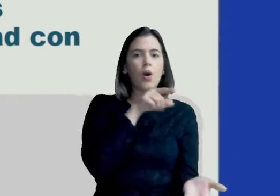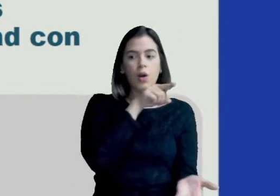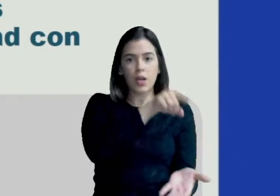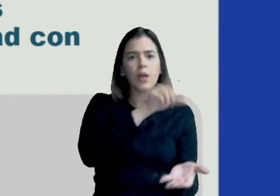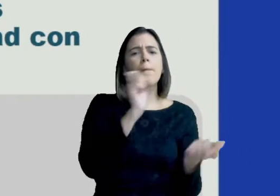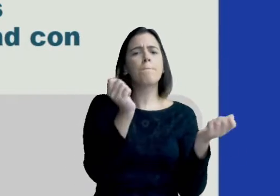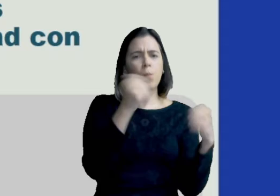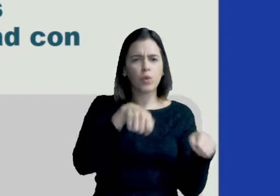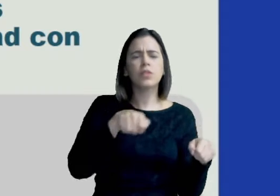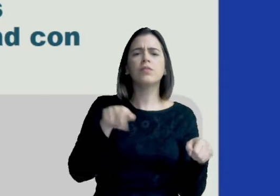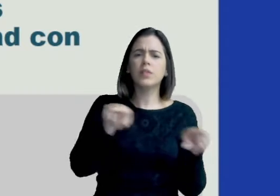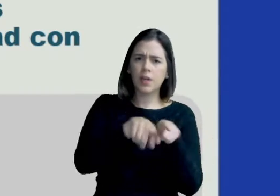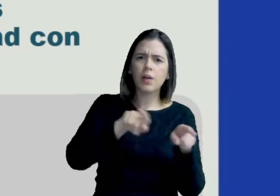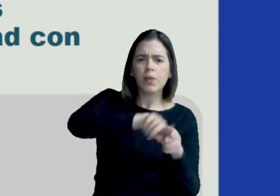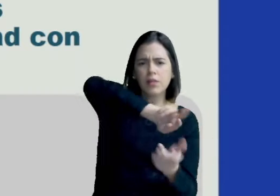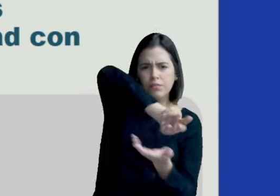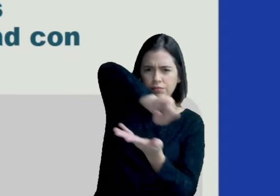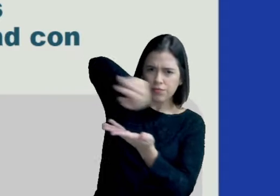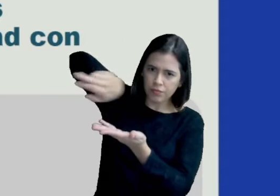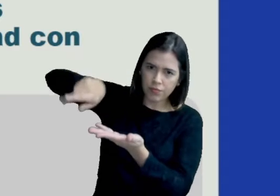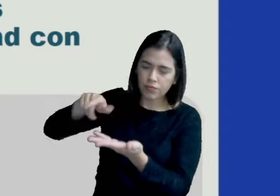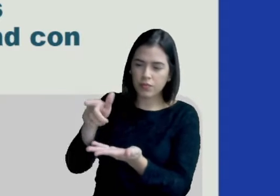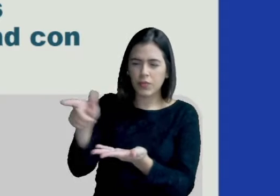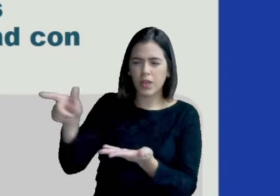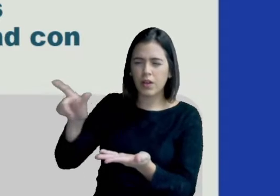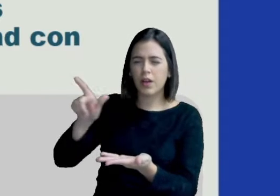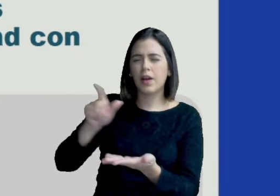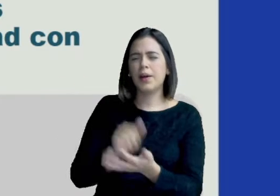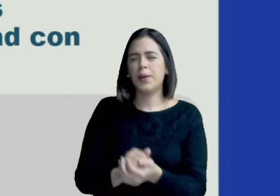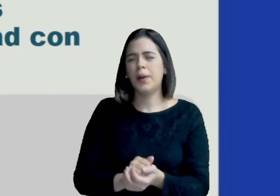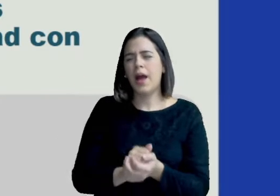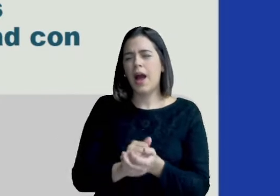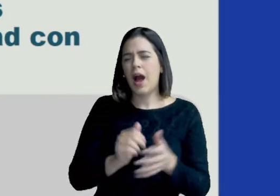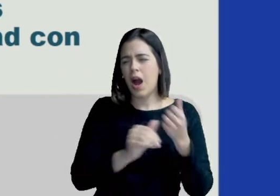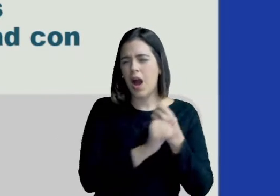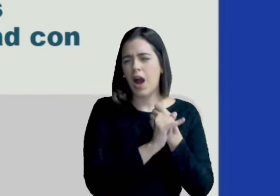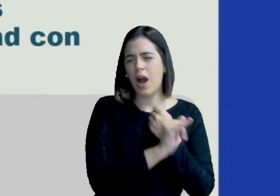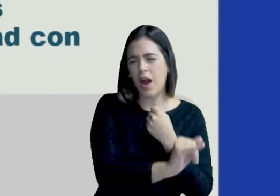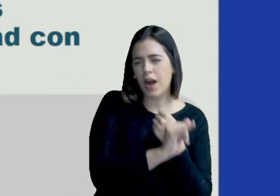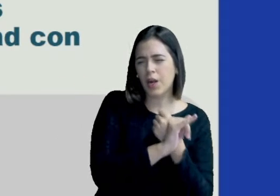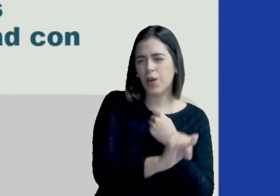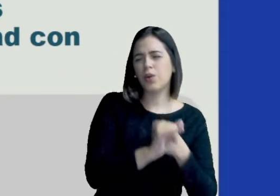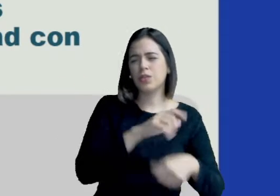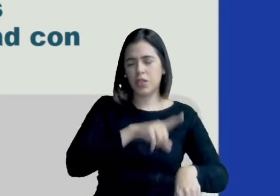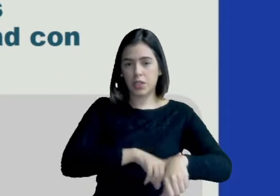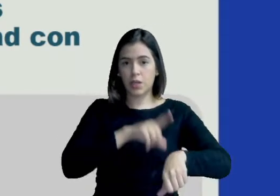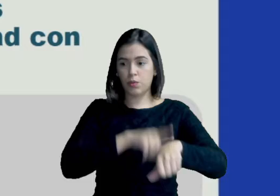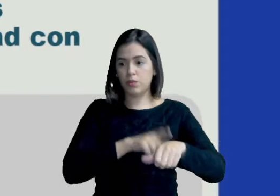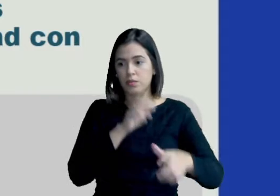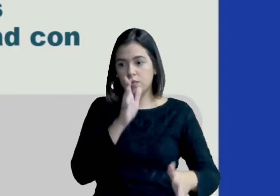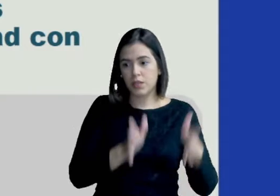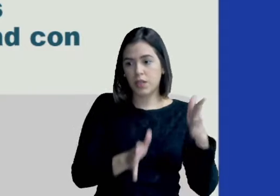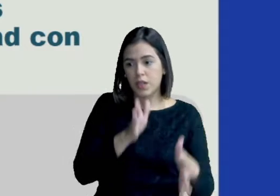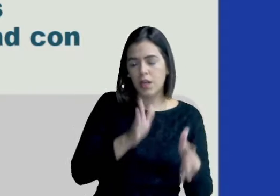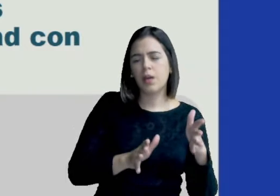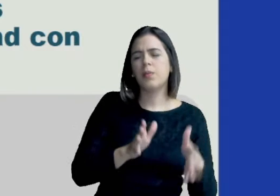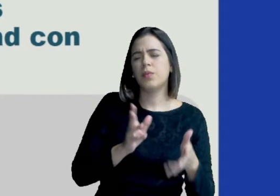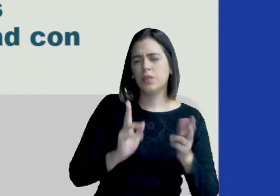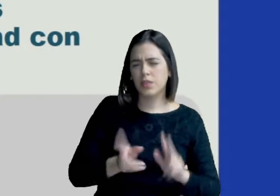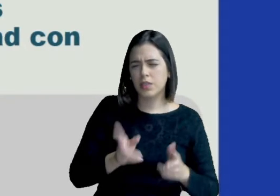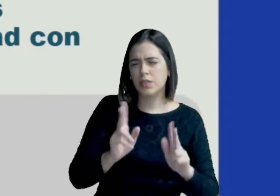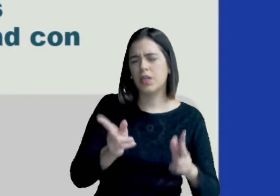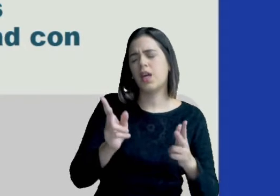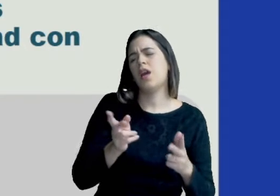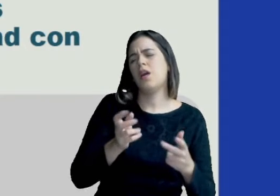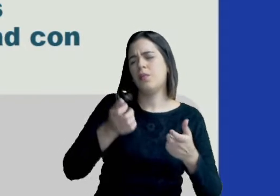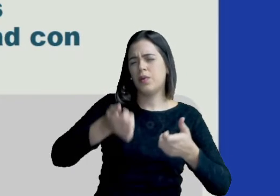tener personajes secundarios. Aunque puede ser anacrônica, maneja um tempo definido.